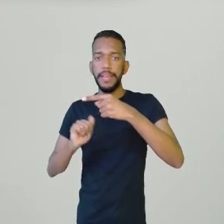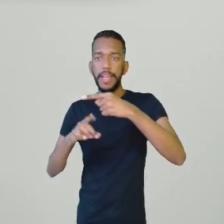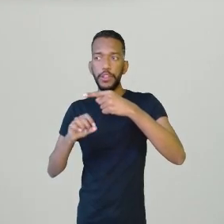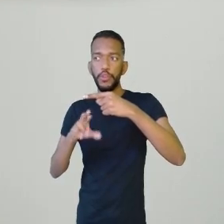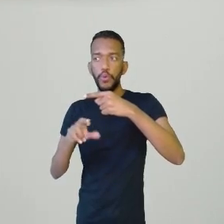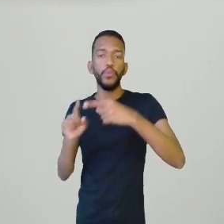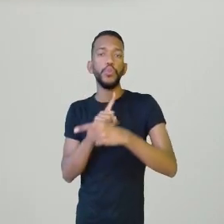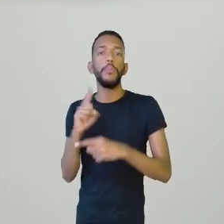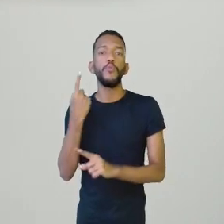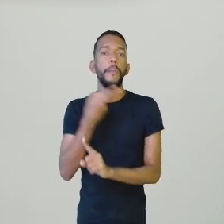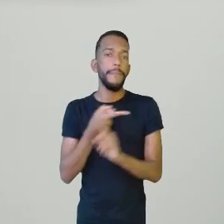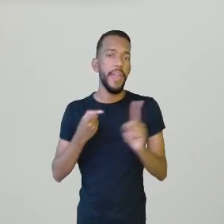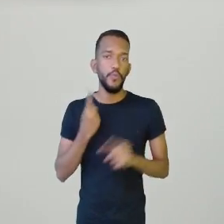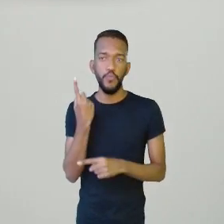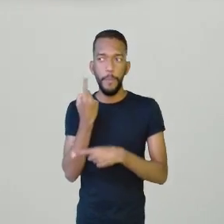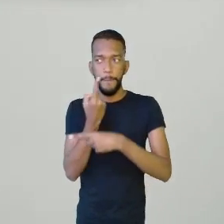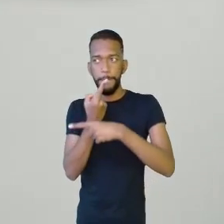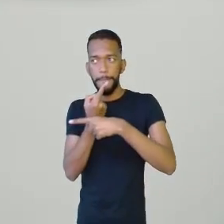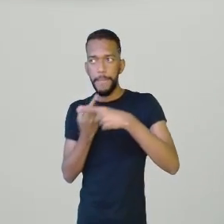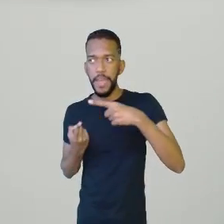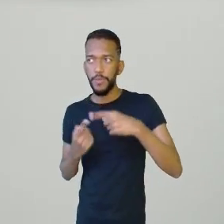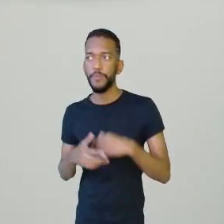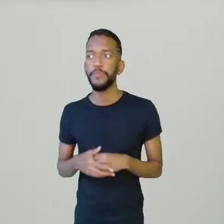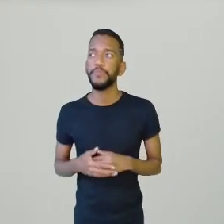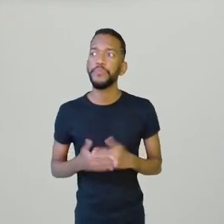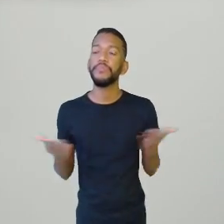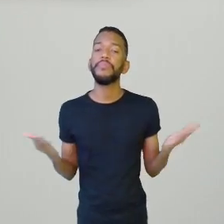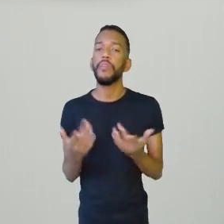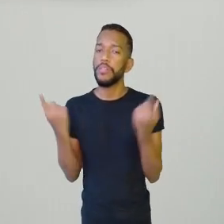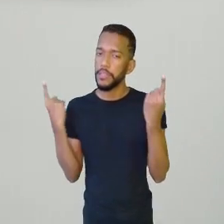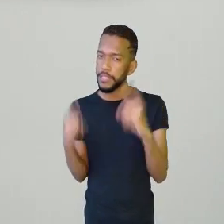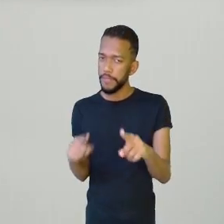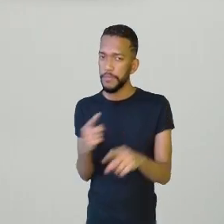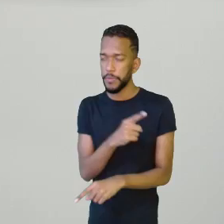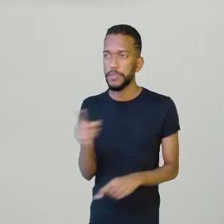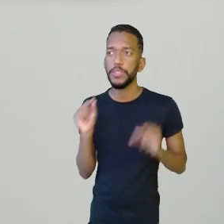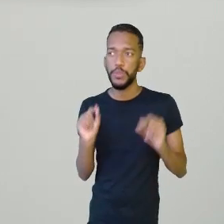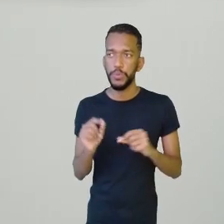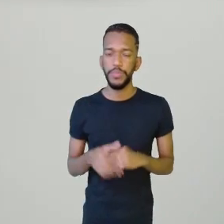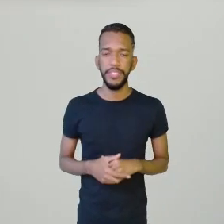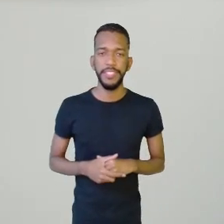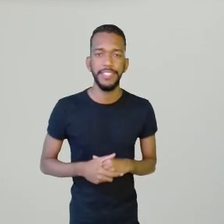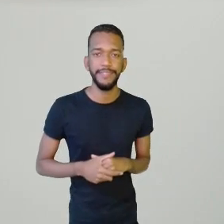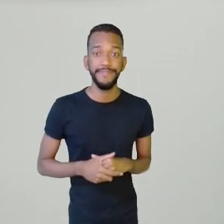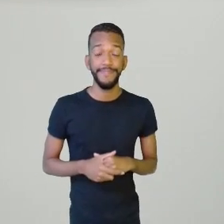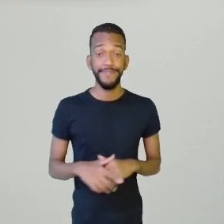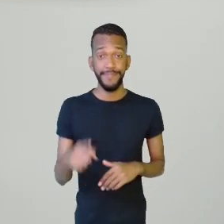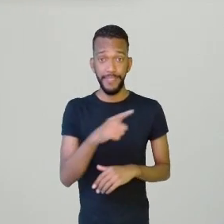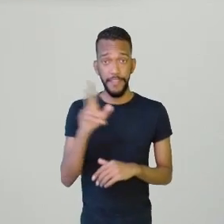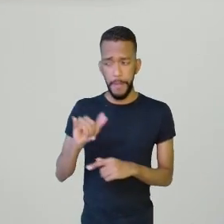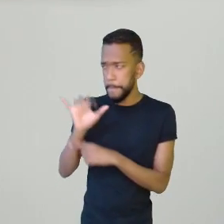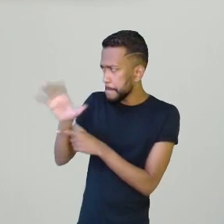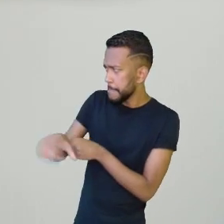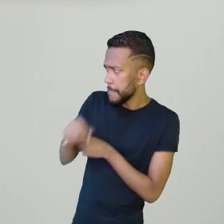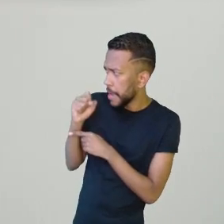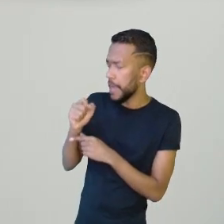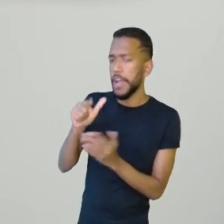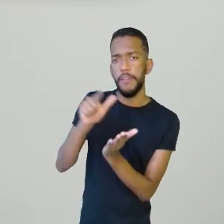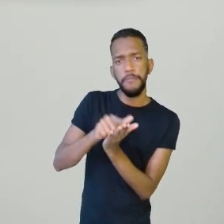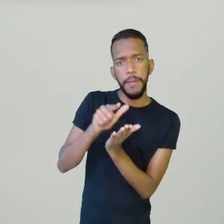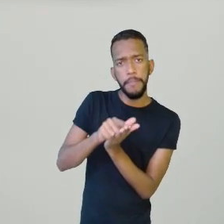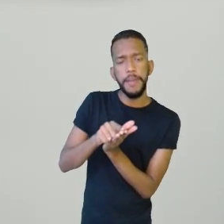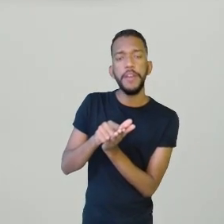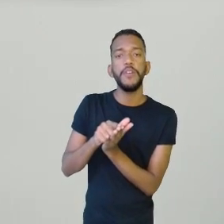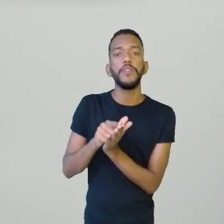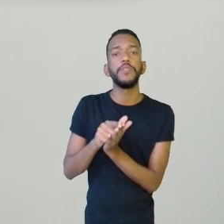leio 1/2. E o desafio para vocês, Vocês vão pegar uma folha de papel